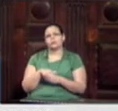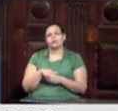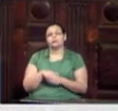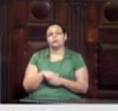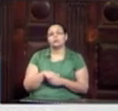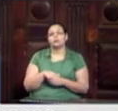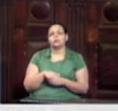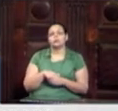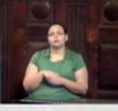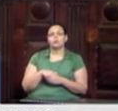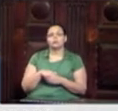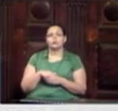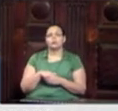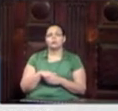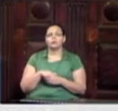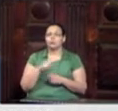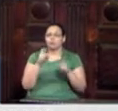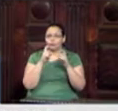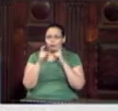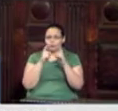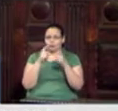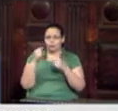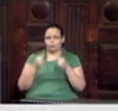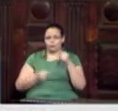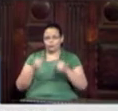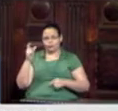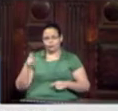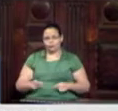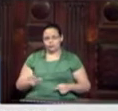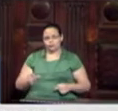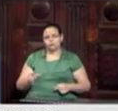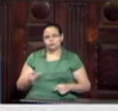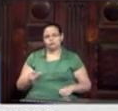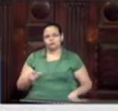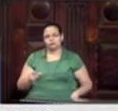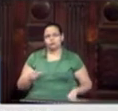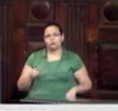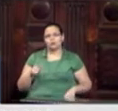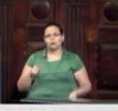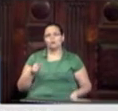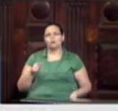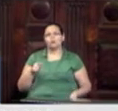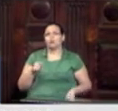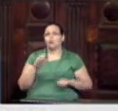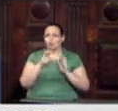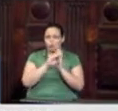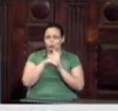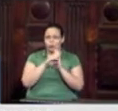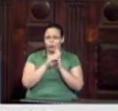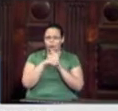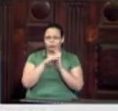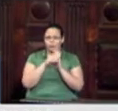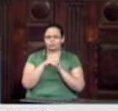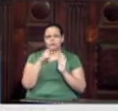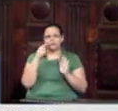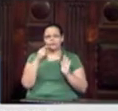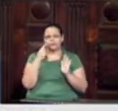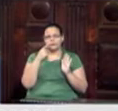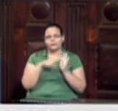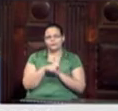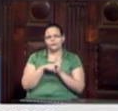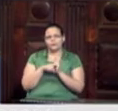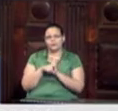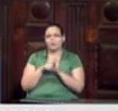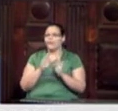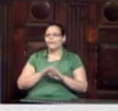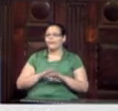segundo a discussão política que a gente trava e o conceito que a gente verifica que